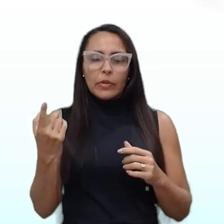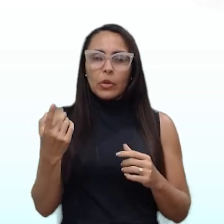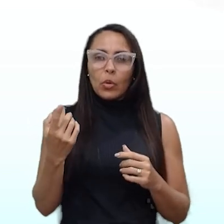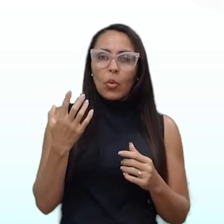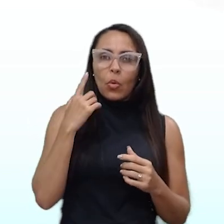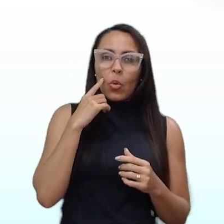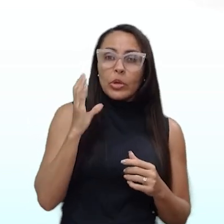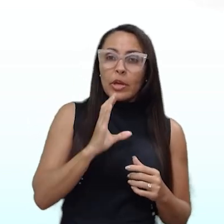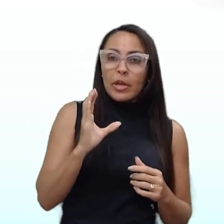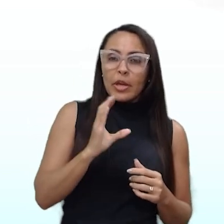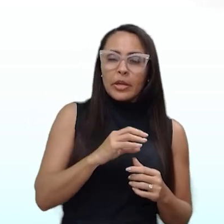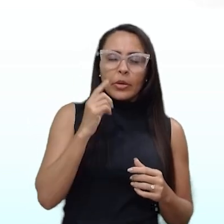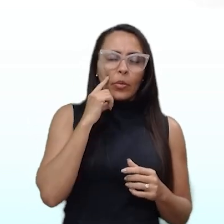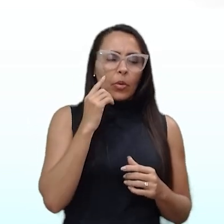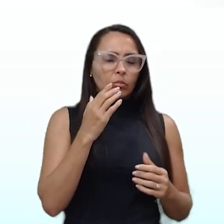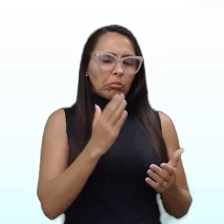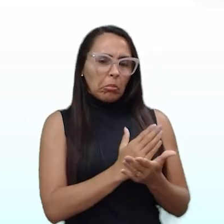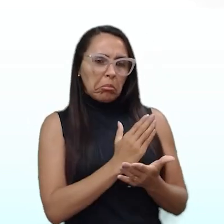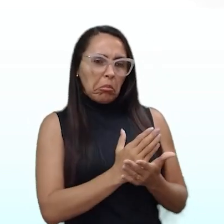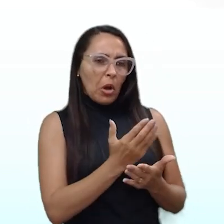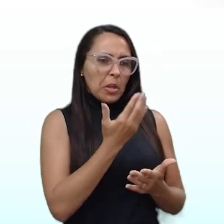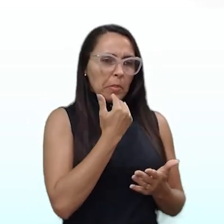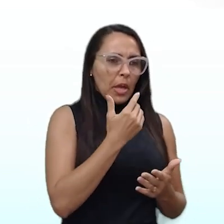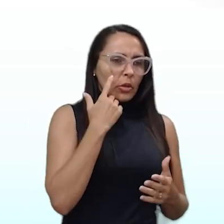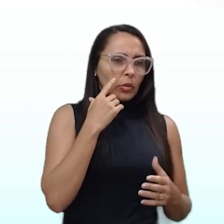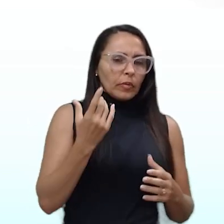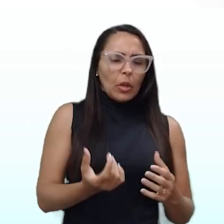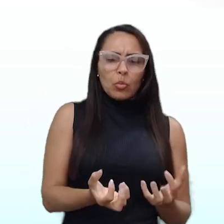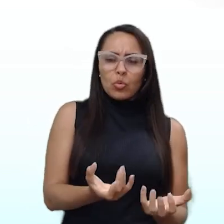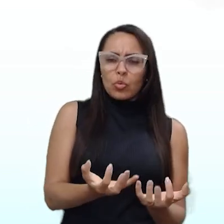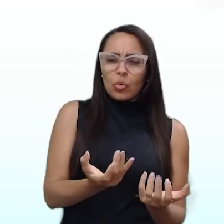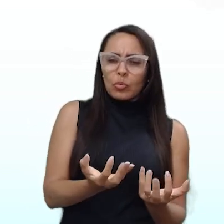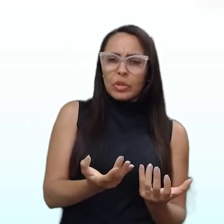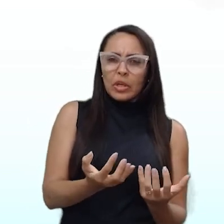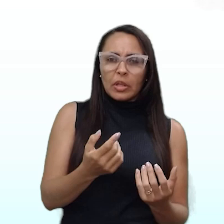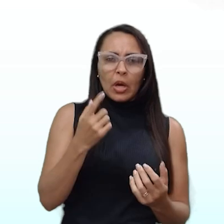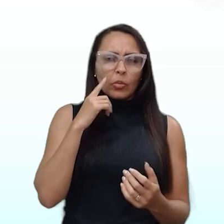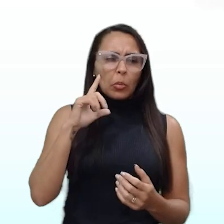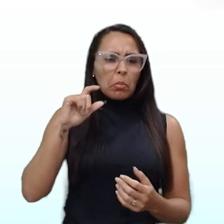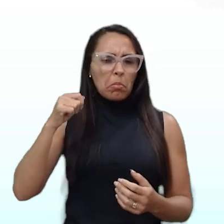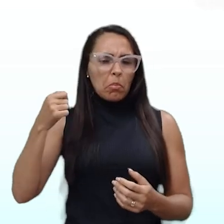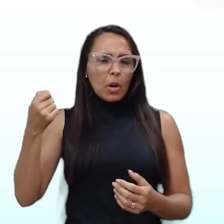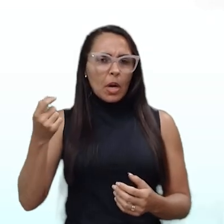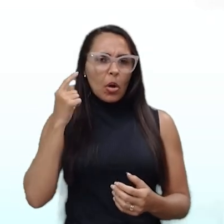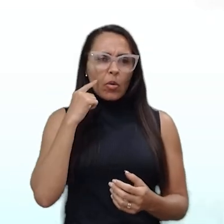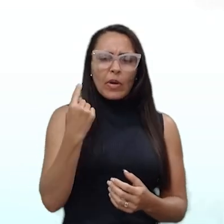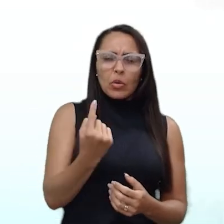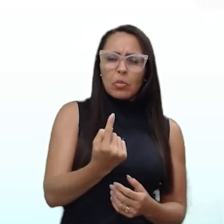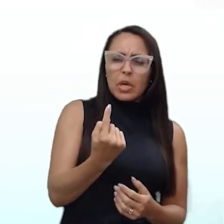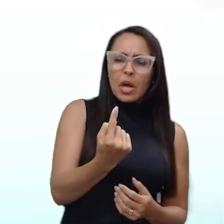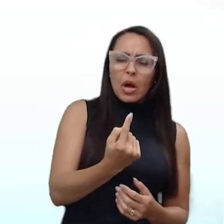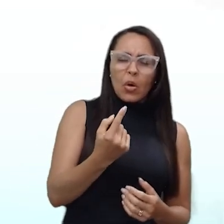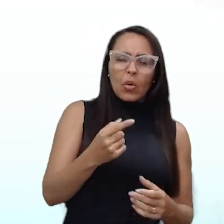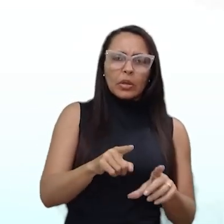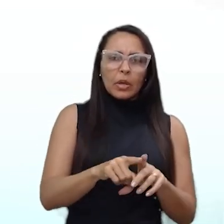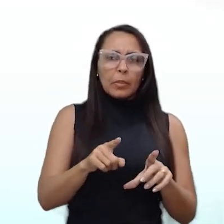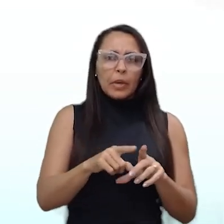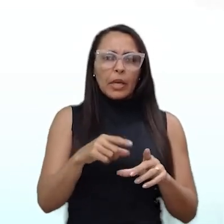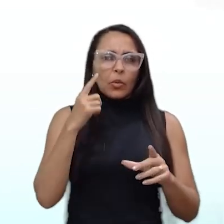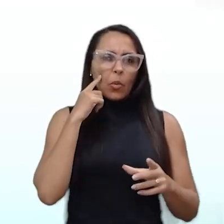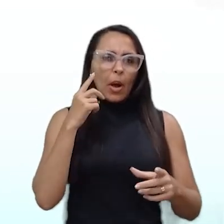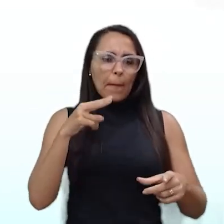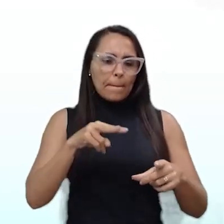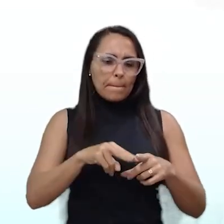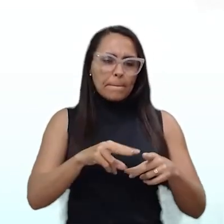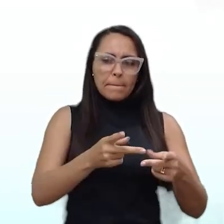pensar em algum alimento que você terminou de cozinhar e deixou esfriando, um pão que saiu do micro-ondas, ou uma pizza que chegou muito quente